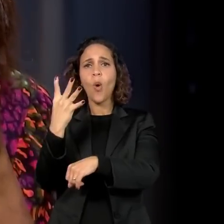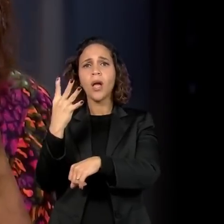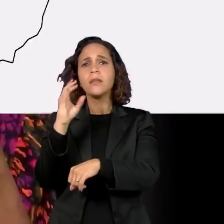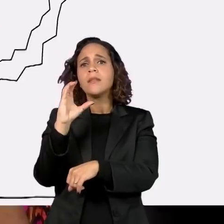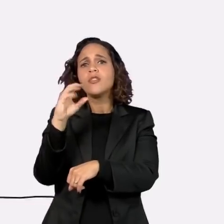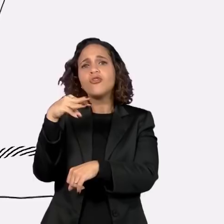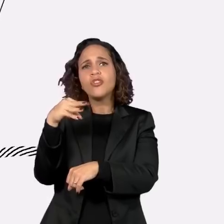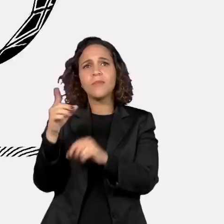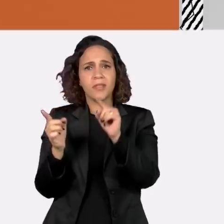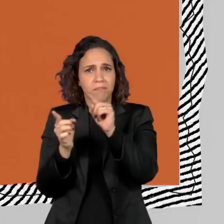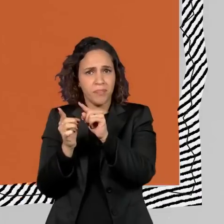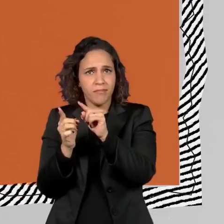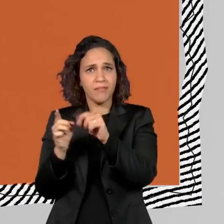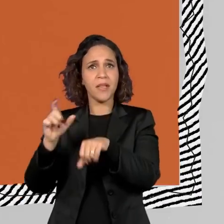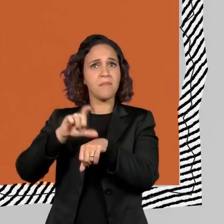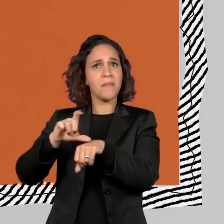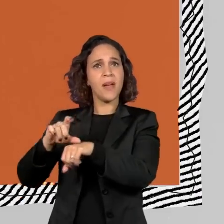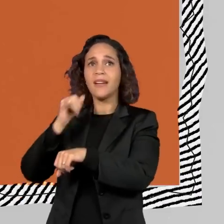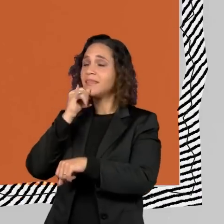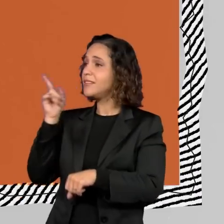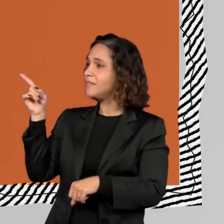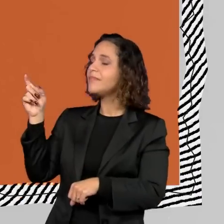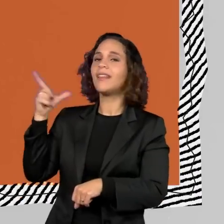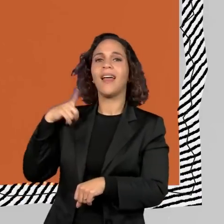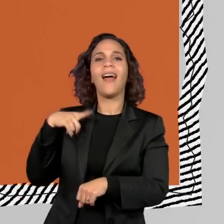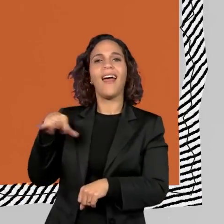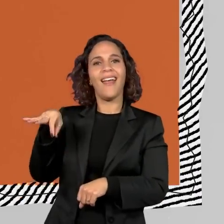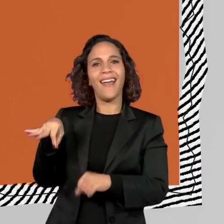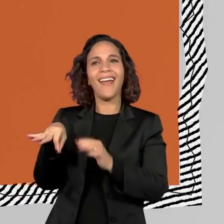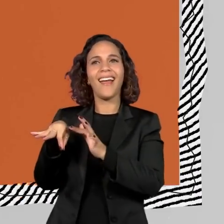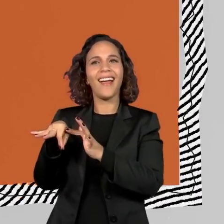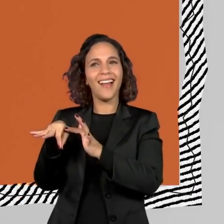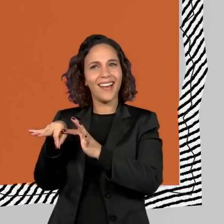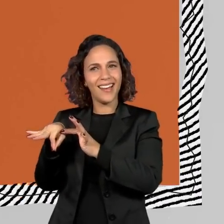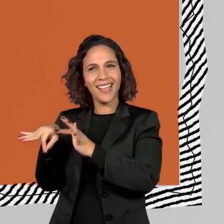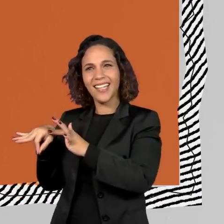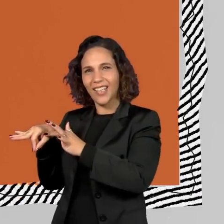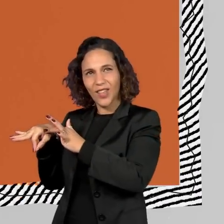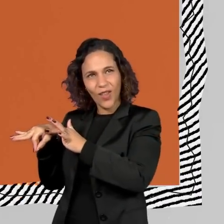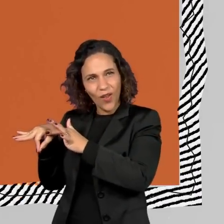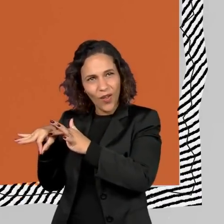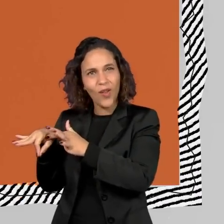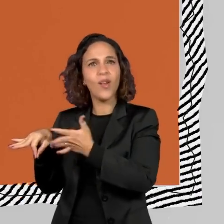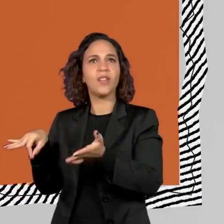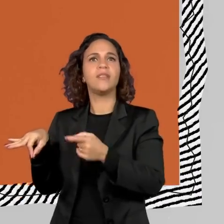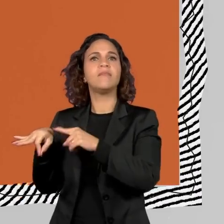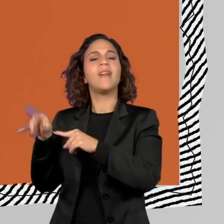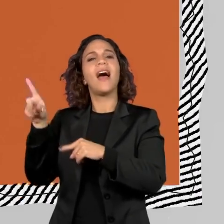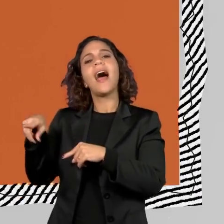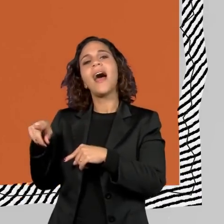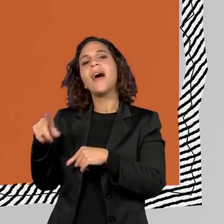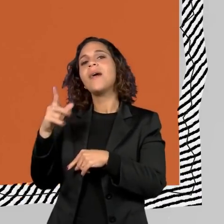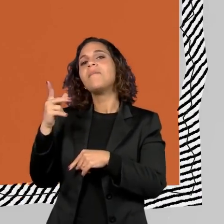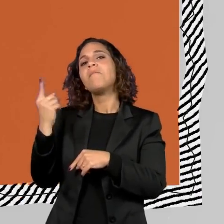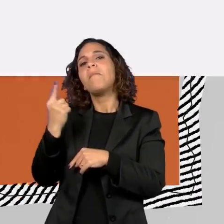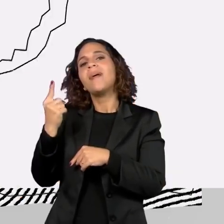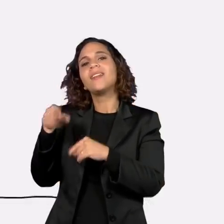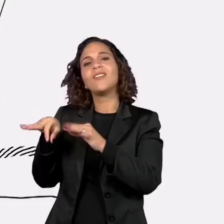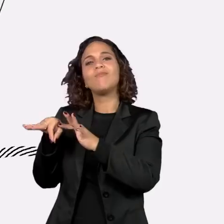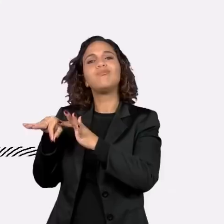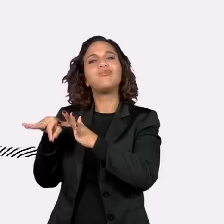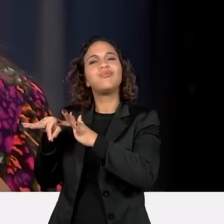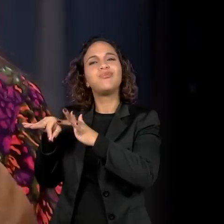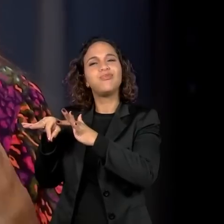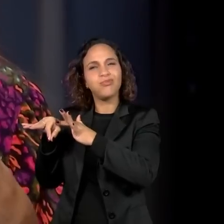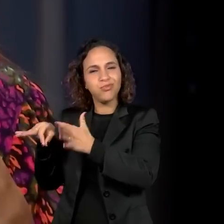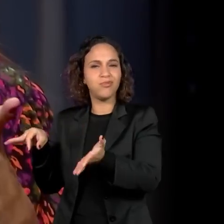centímetros, né? Os bullets, que são para o estímulo do clitóris. Que geralmente é o primeiro vibrador que essa mulher vai ter